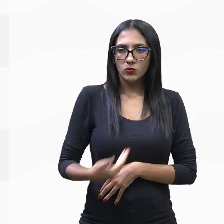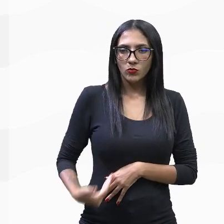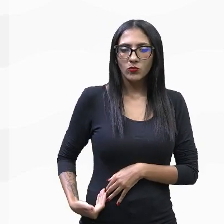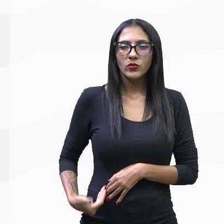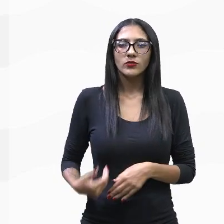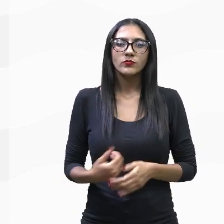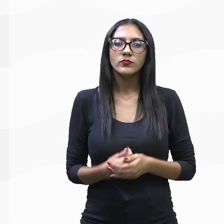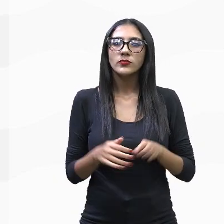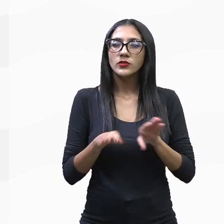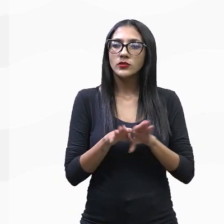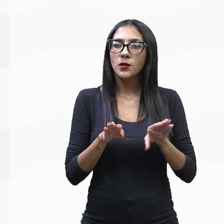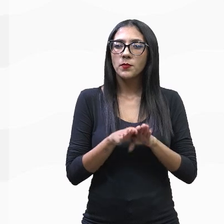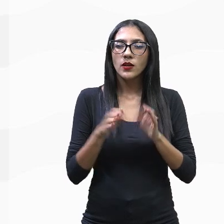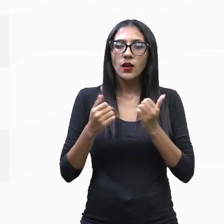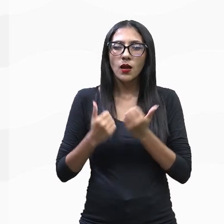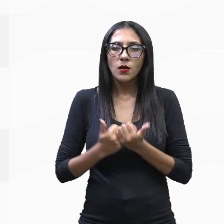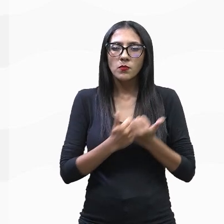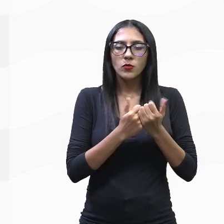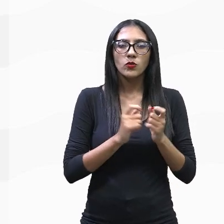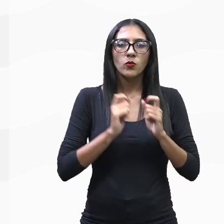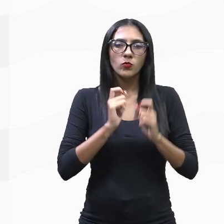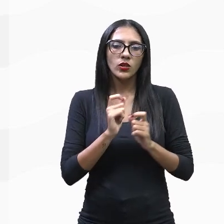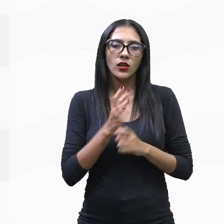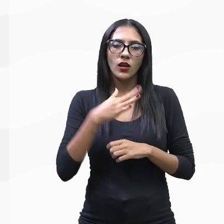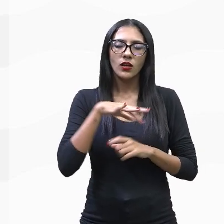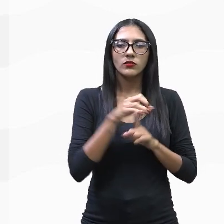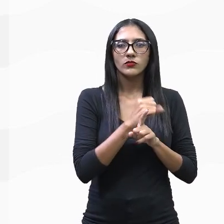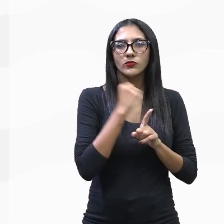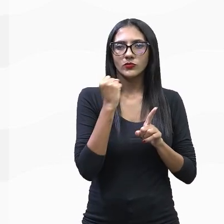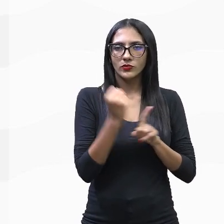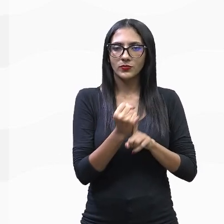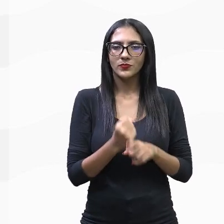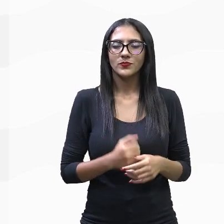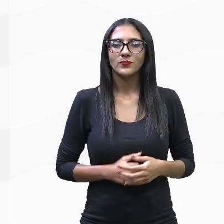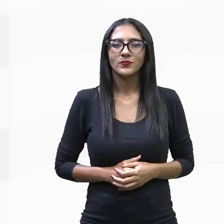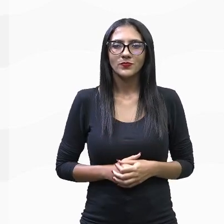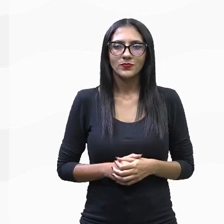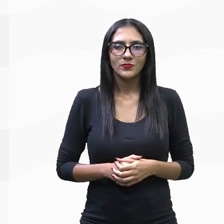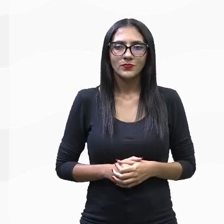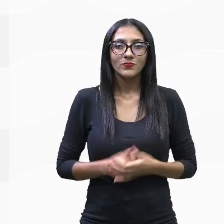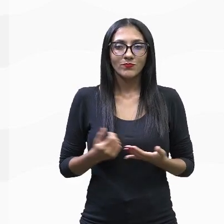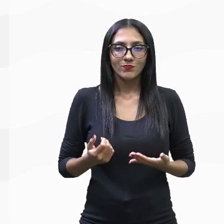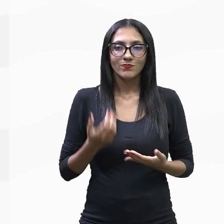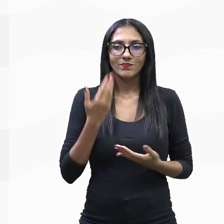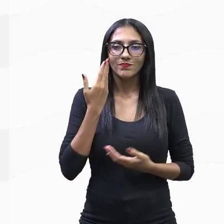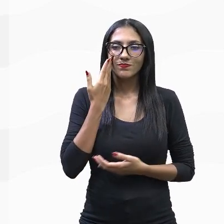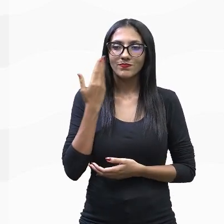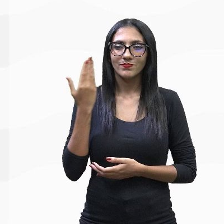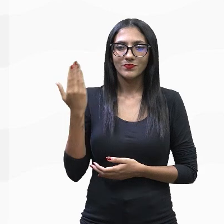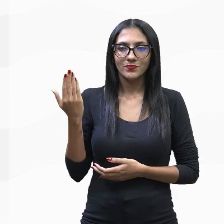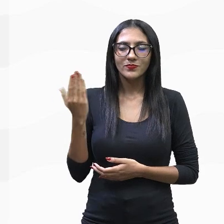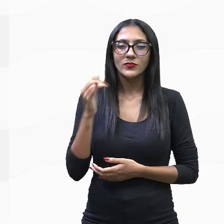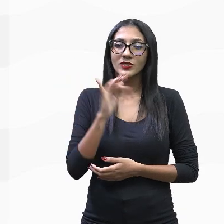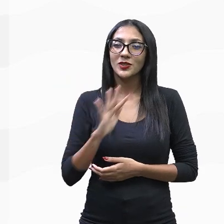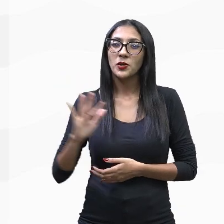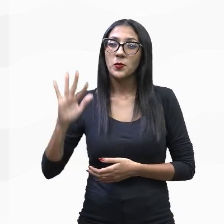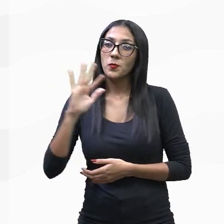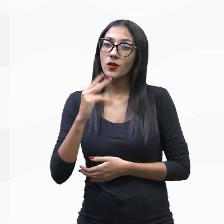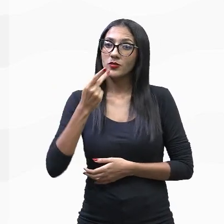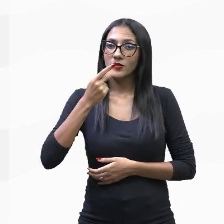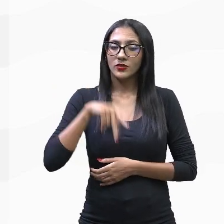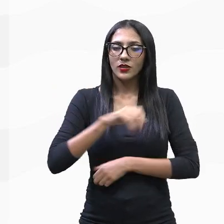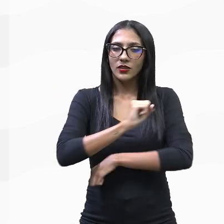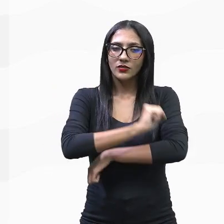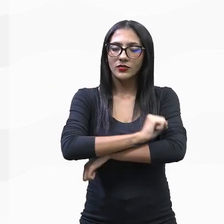governamentais e atender às necessidades da sociedade. E olha só, de imagem, pessoal, nós trouxemos aqui a SEDUC.